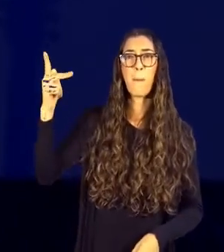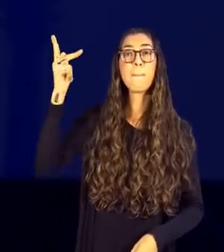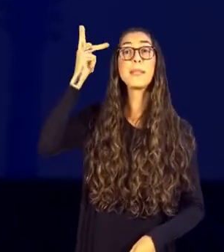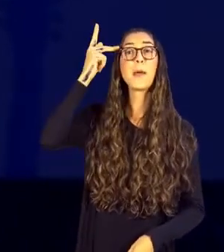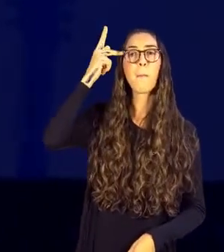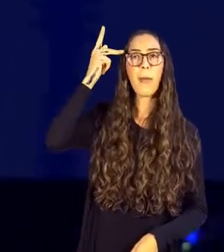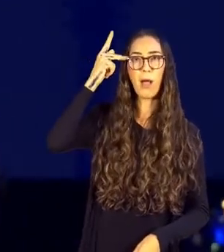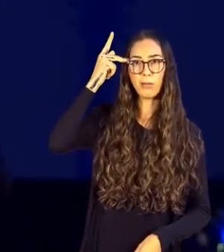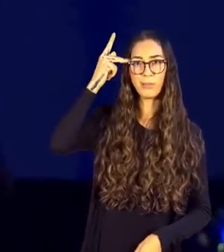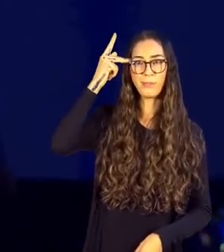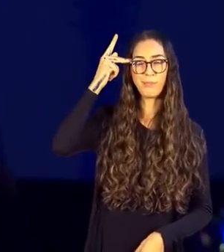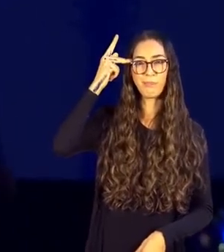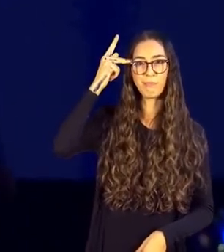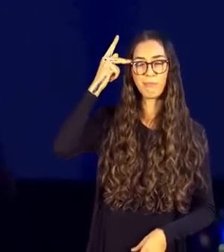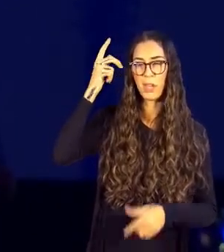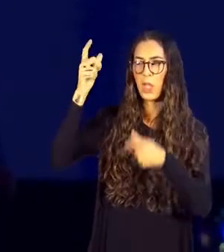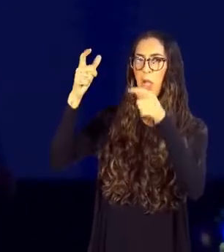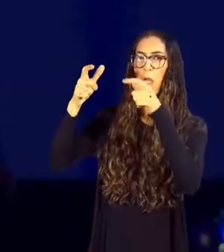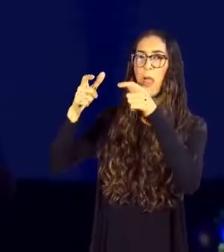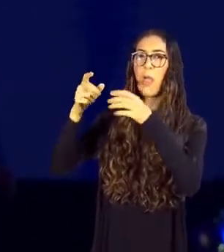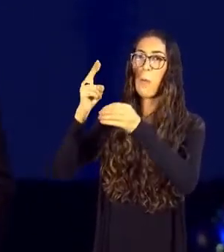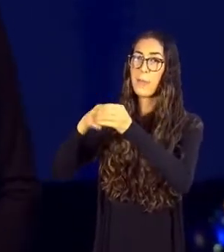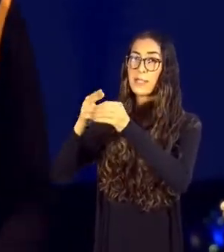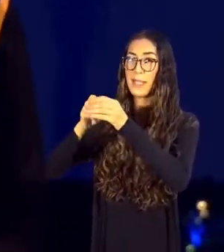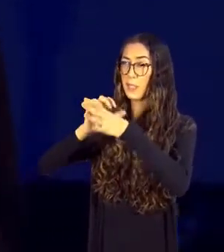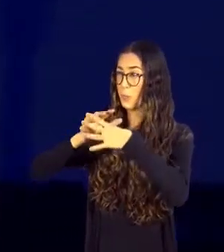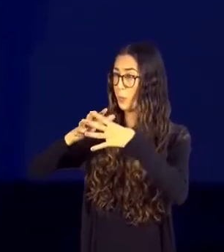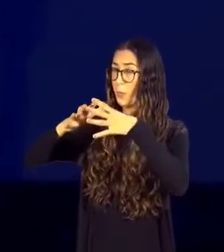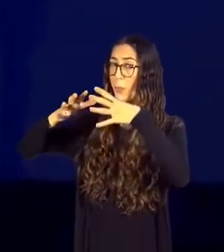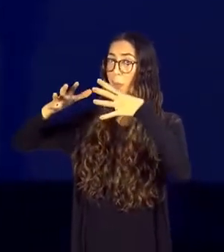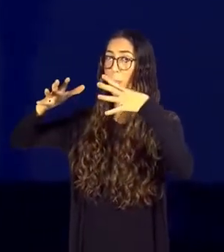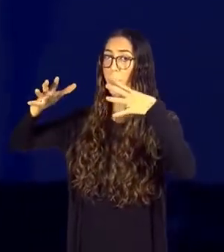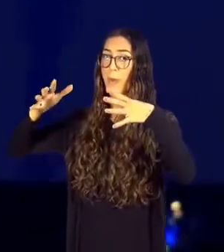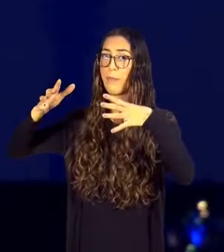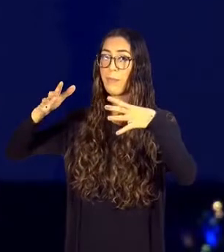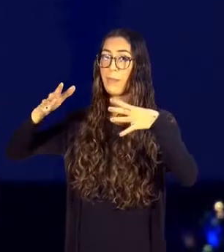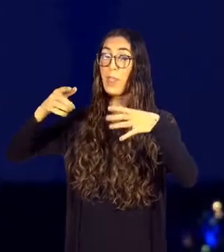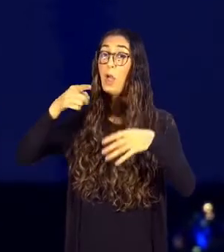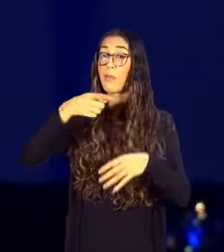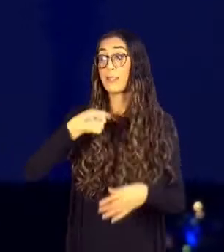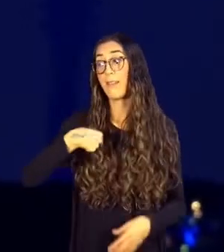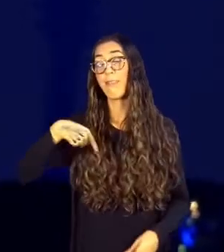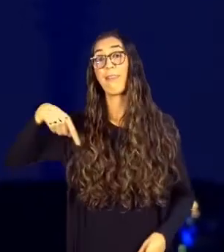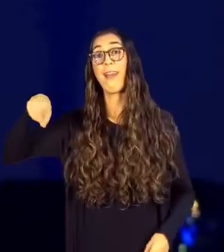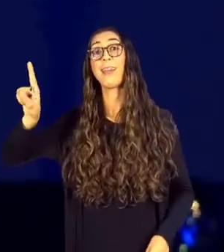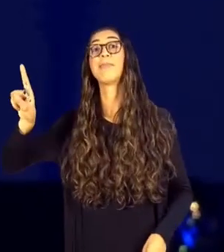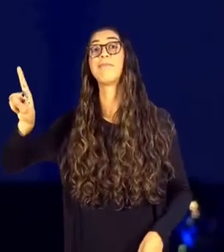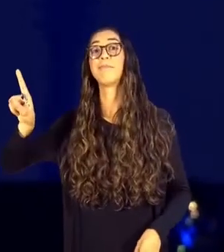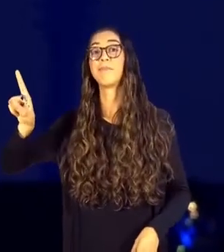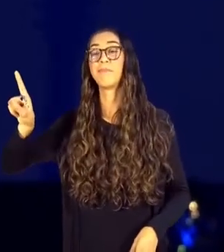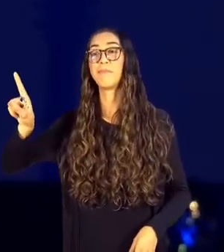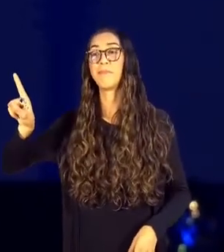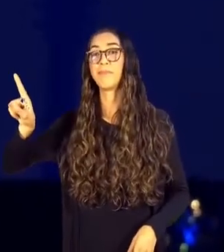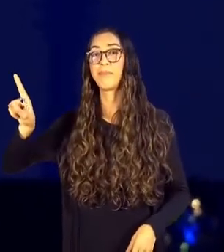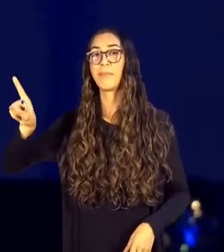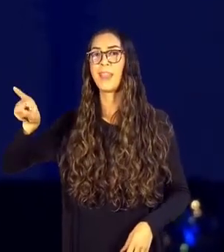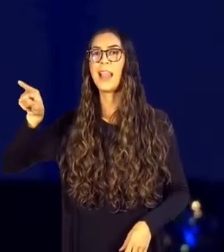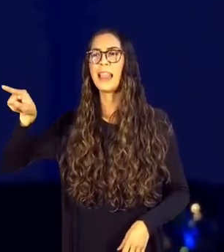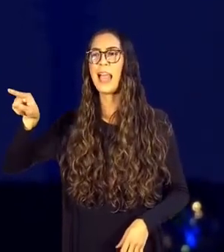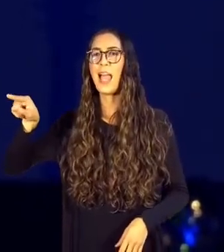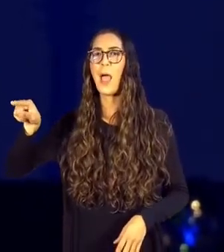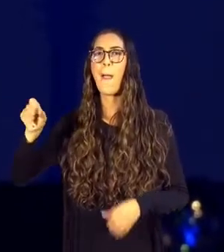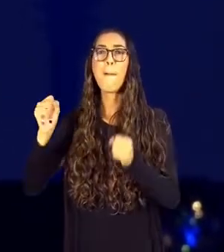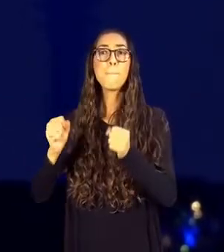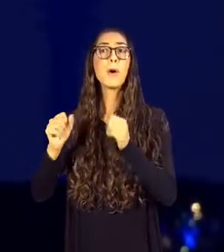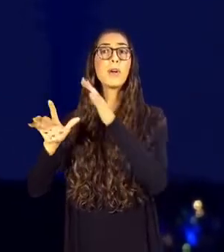São Paulo, um lugar grande, mas você foi assaltado, você não lembra onde te assaltaram e depois de